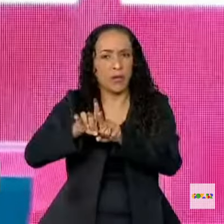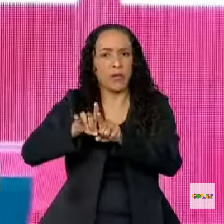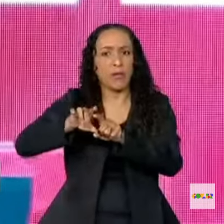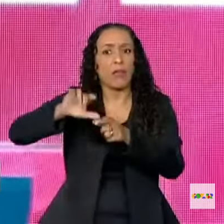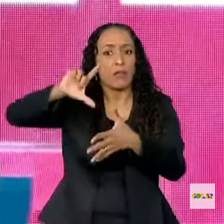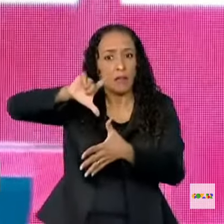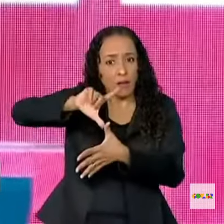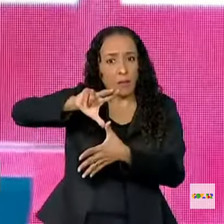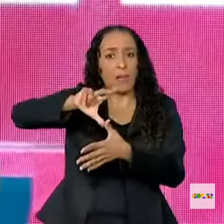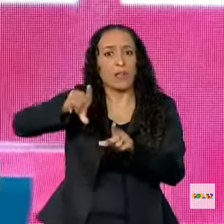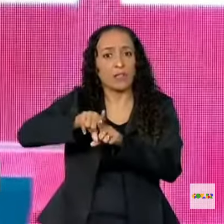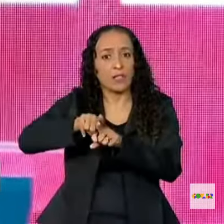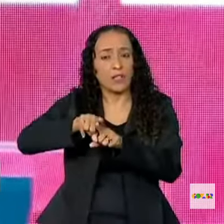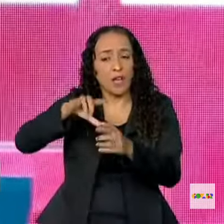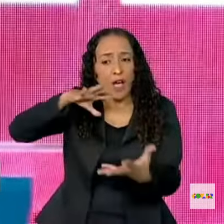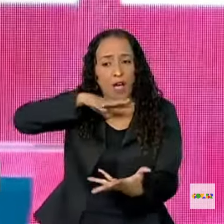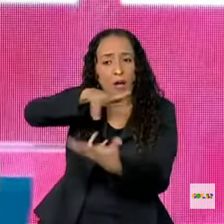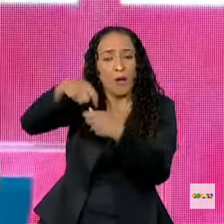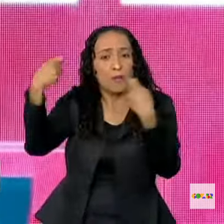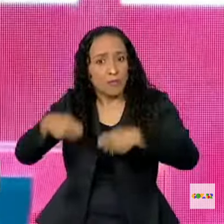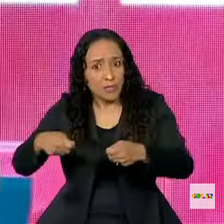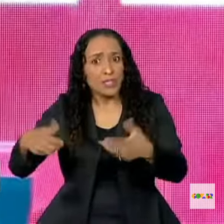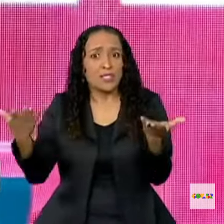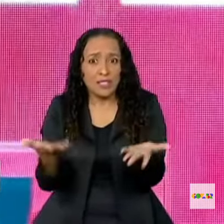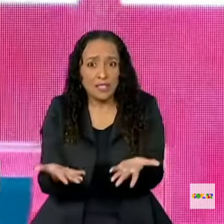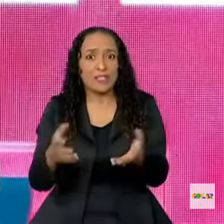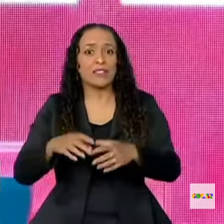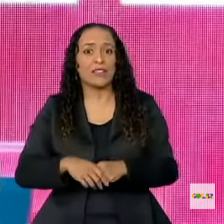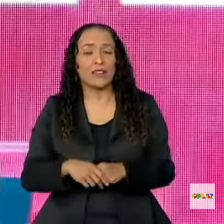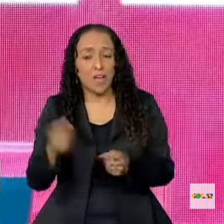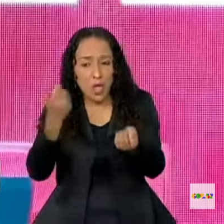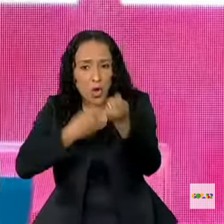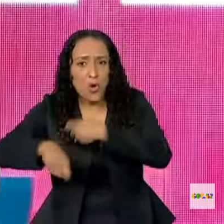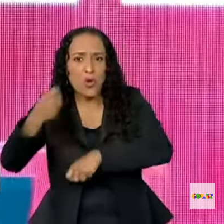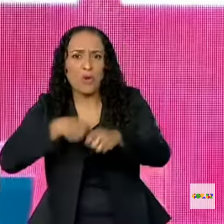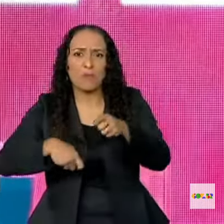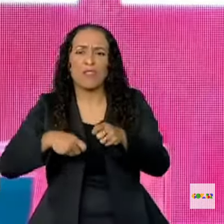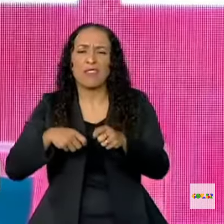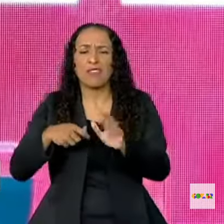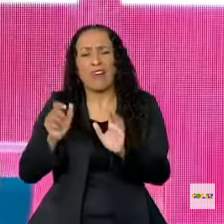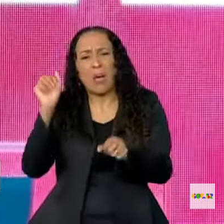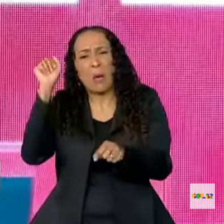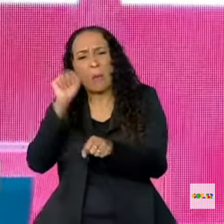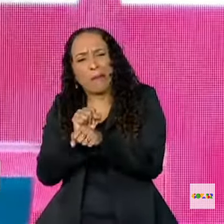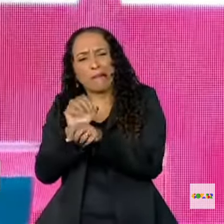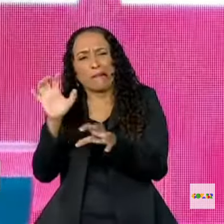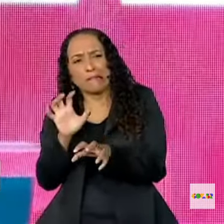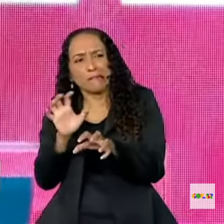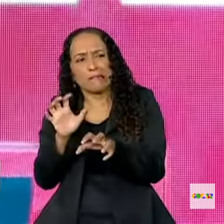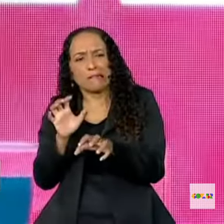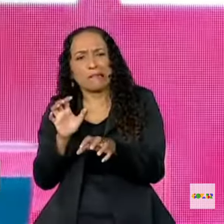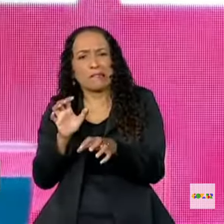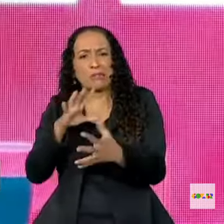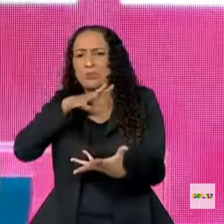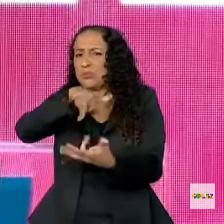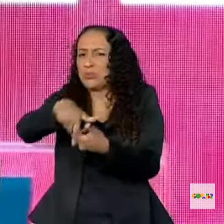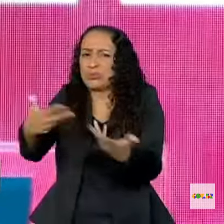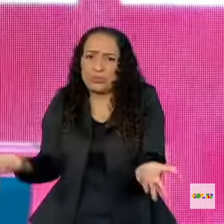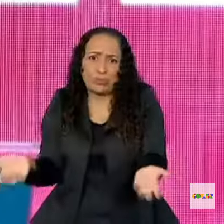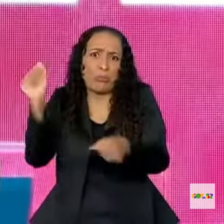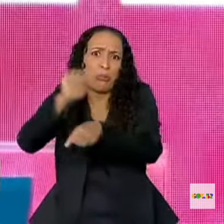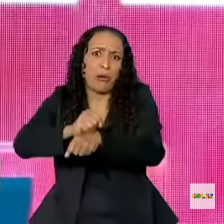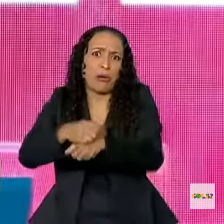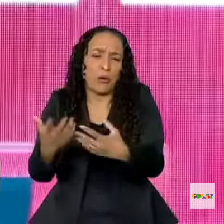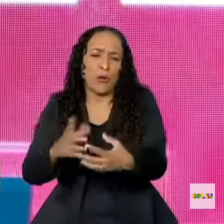Latina o mundo tá precisando disso a economia tá um pouco atrofiada no mundo inteiro e